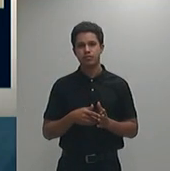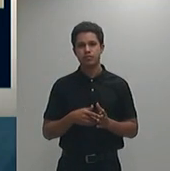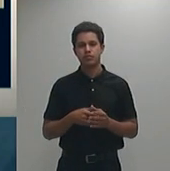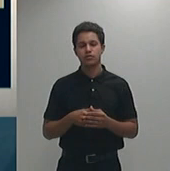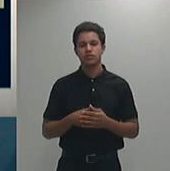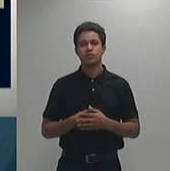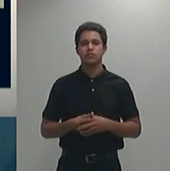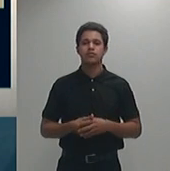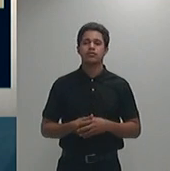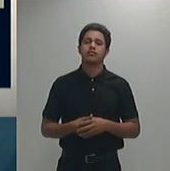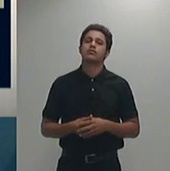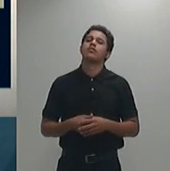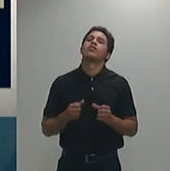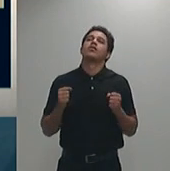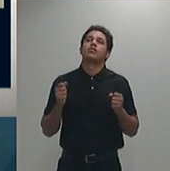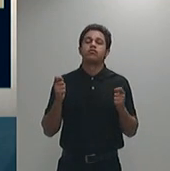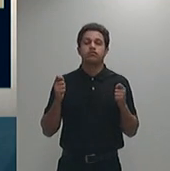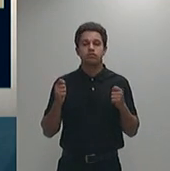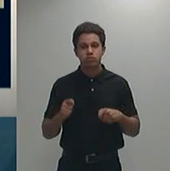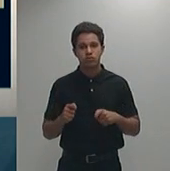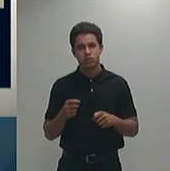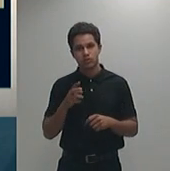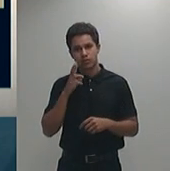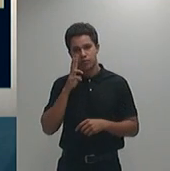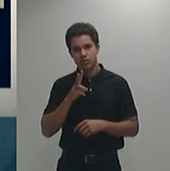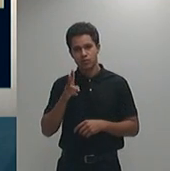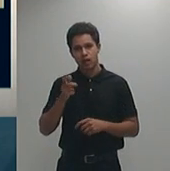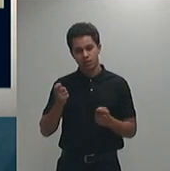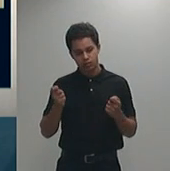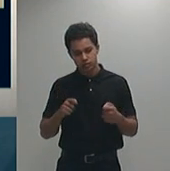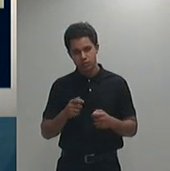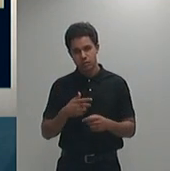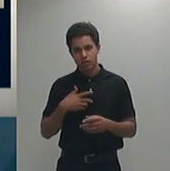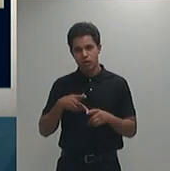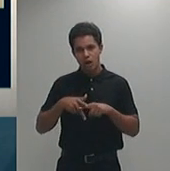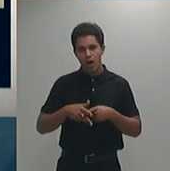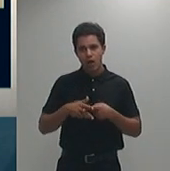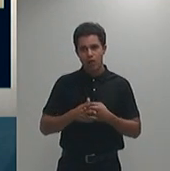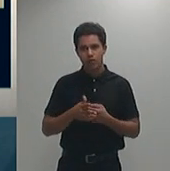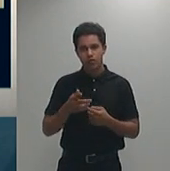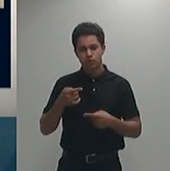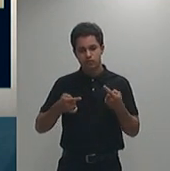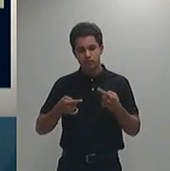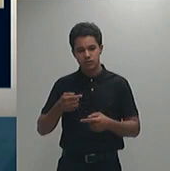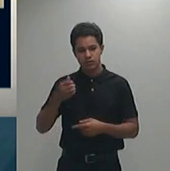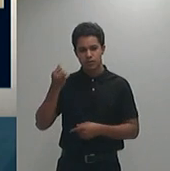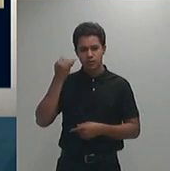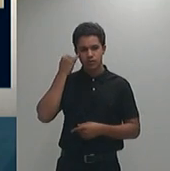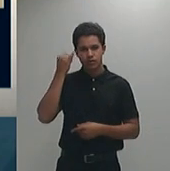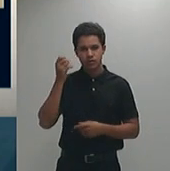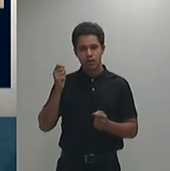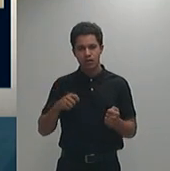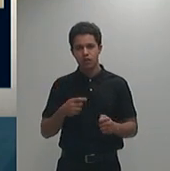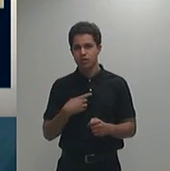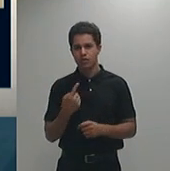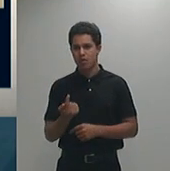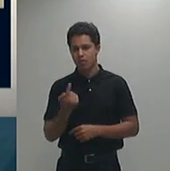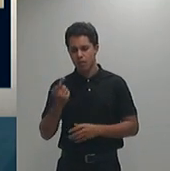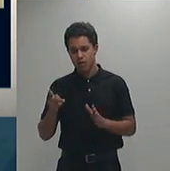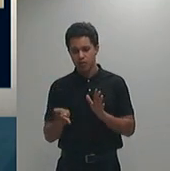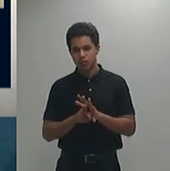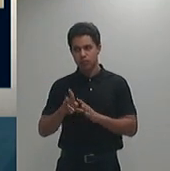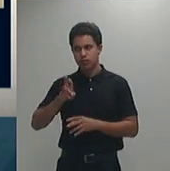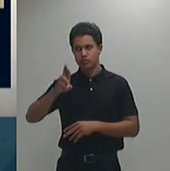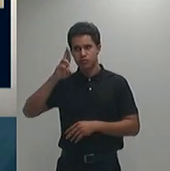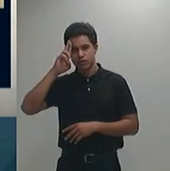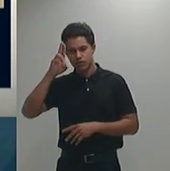já é possível vislumbrar a possibilidade de configuração de conflito de competência não apenas em Tribunal arbitral e órgão jurisdicional